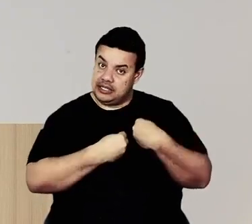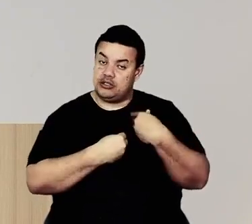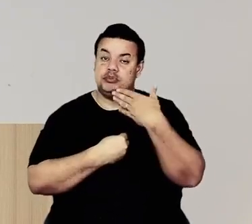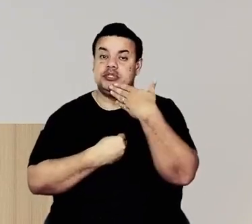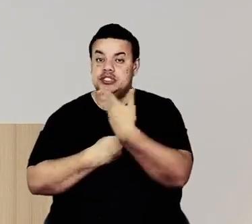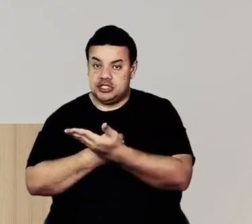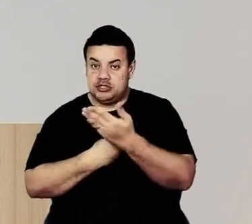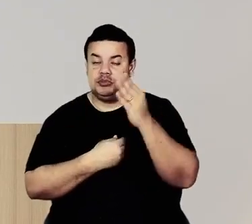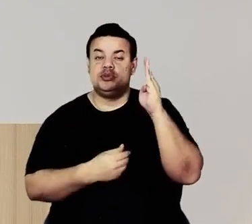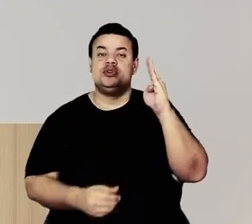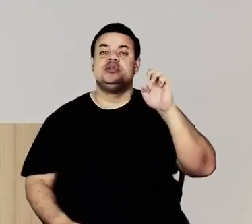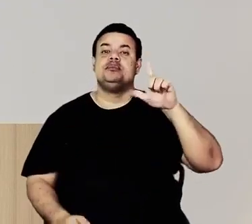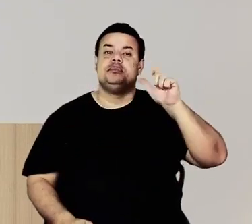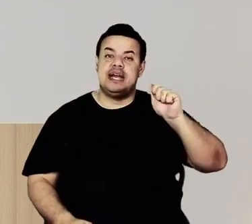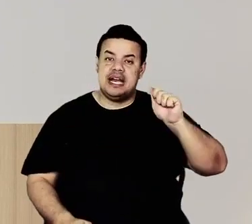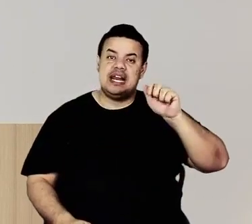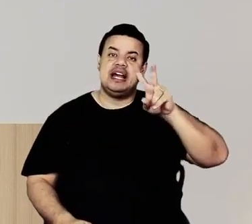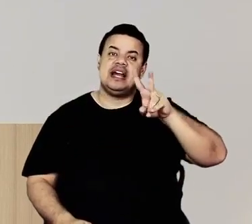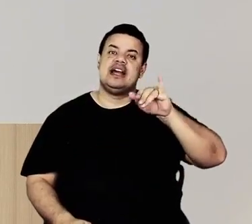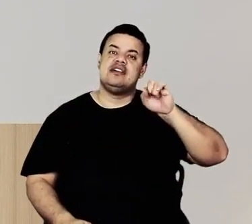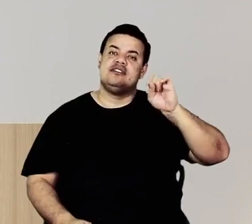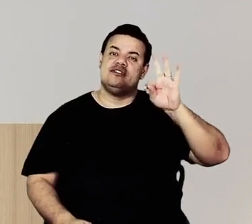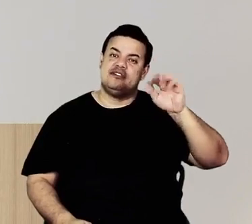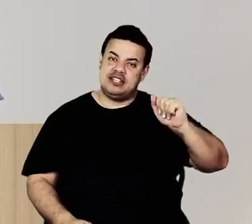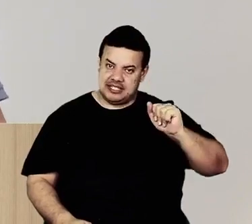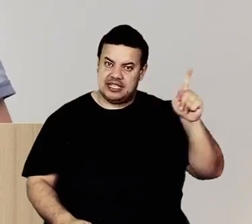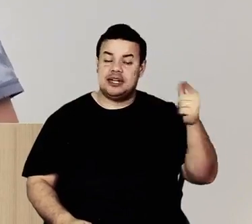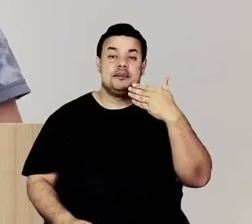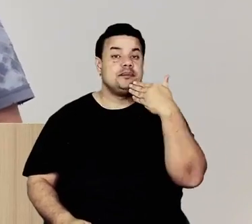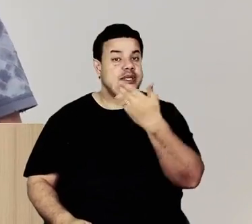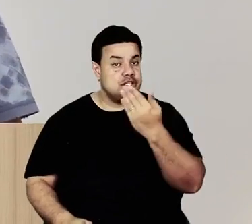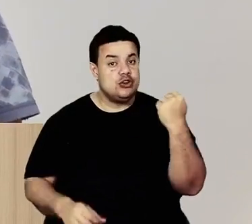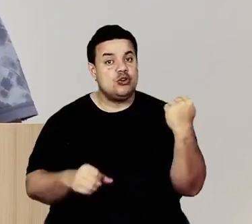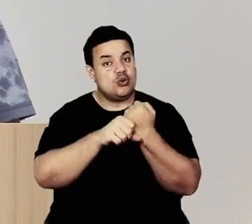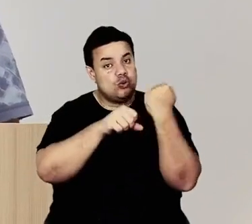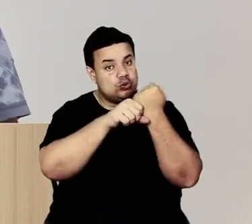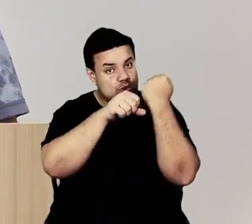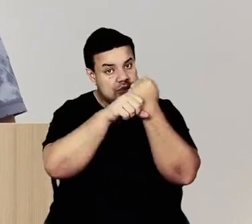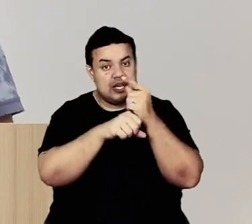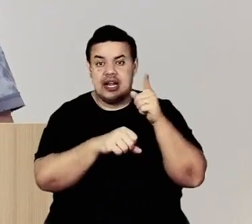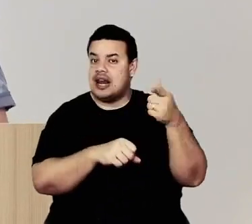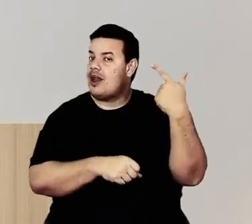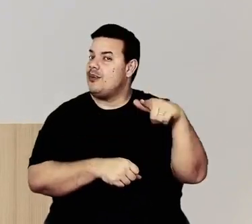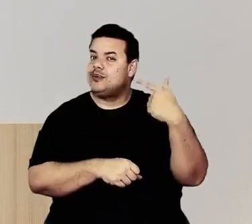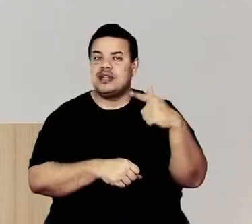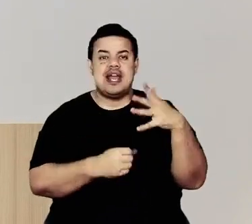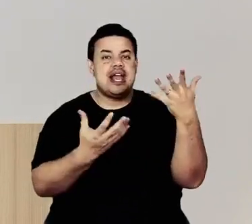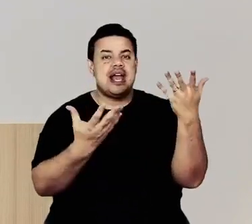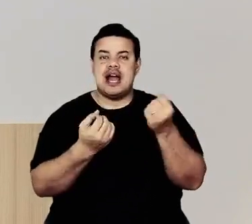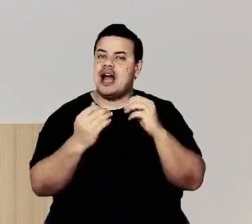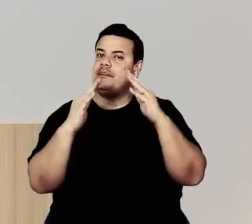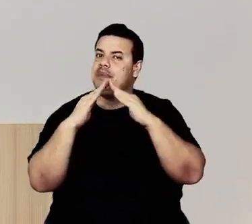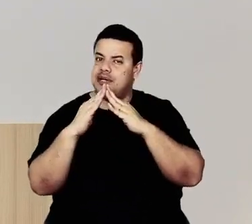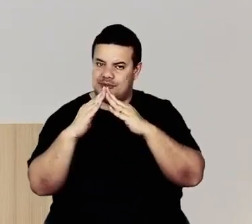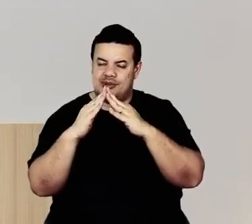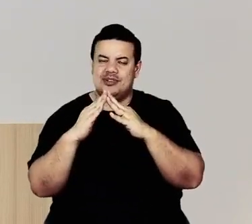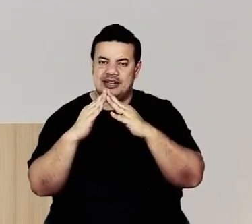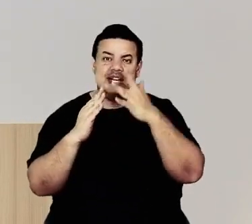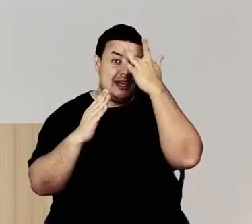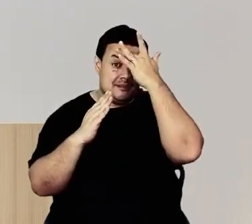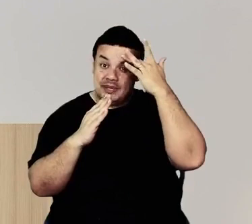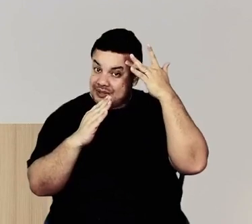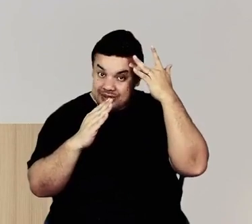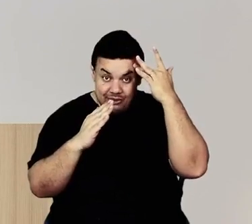Vista não tem abrigo as pessoas ficam em barai das marquises lá mas hoje pela manhã eu fui com o engenheiro